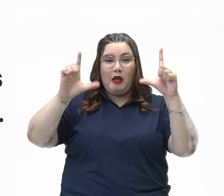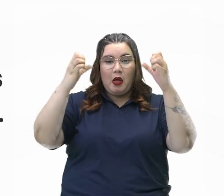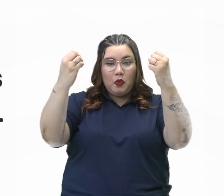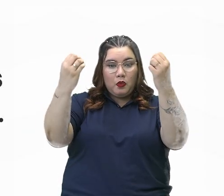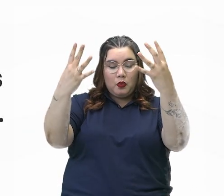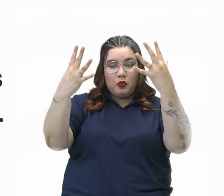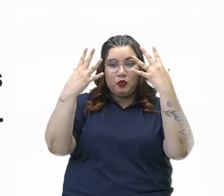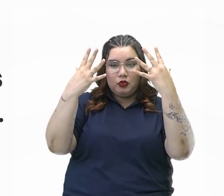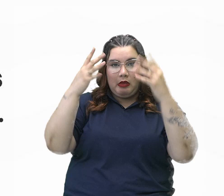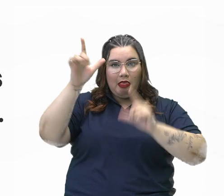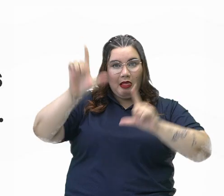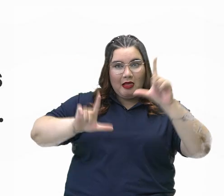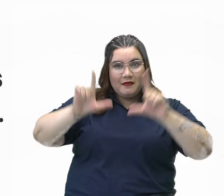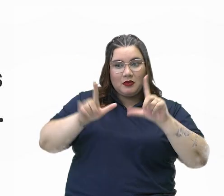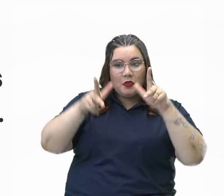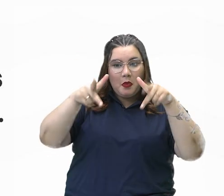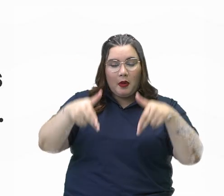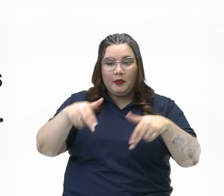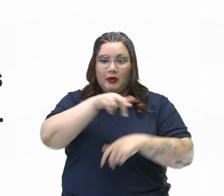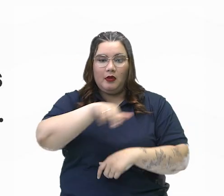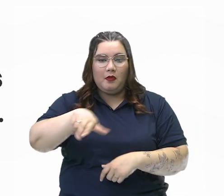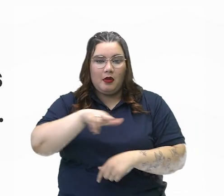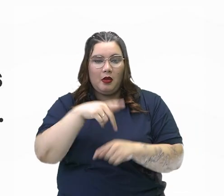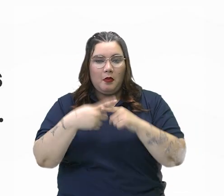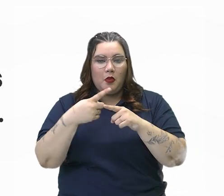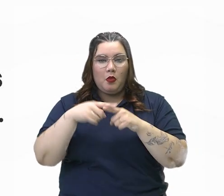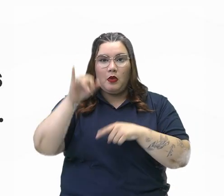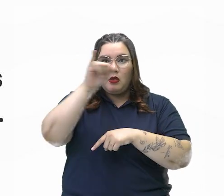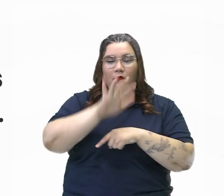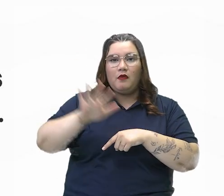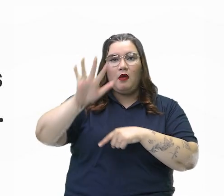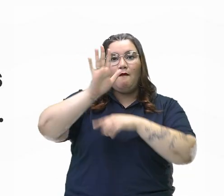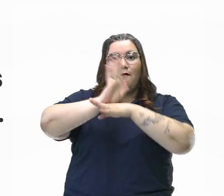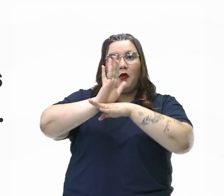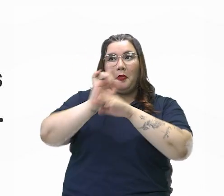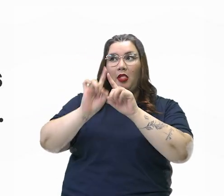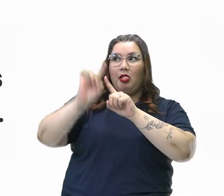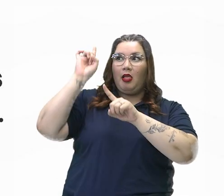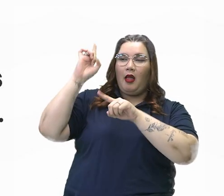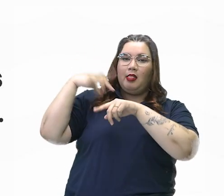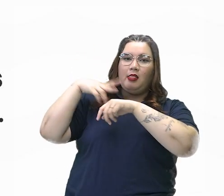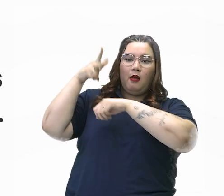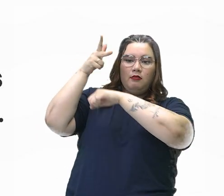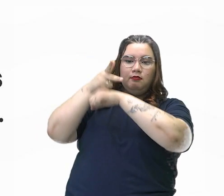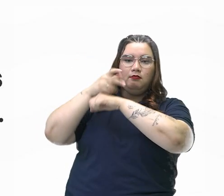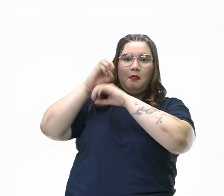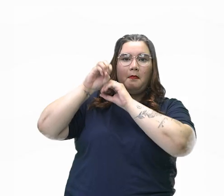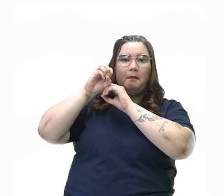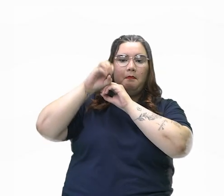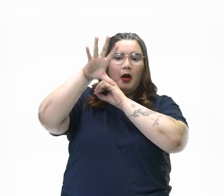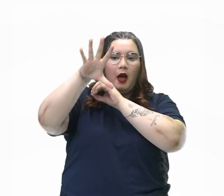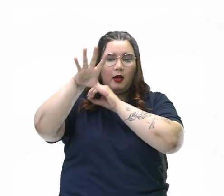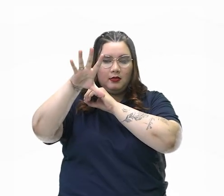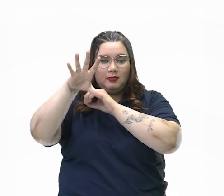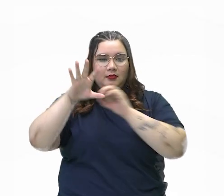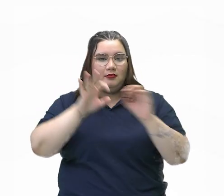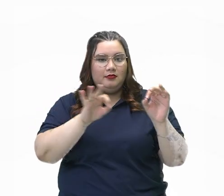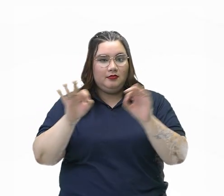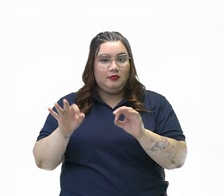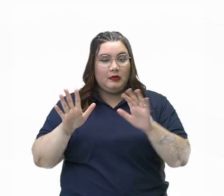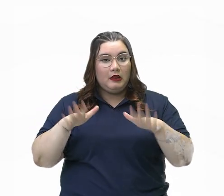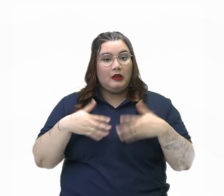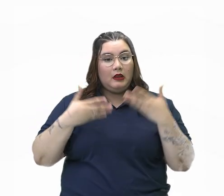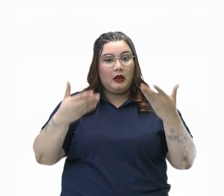luz como uma TV, uma vez que as imagens do filme são projetadas sobre ela. Com